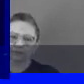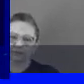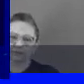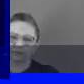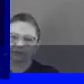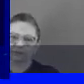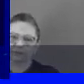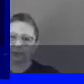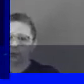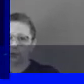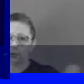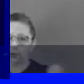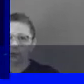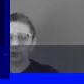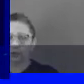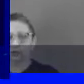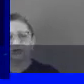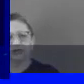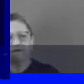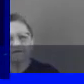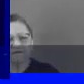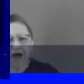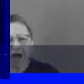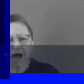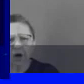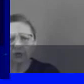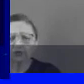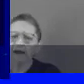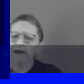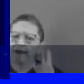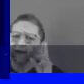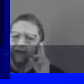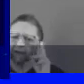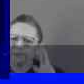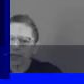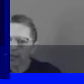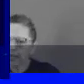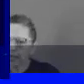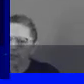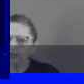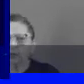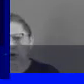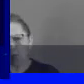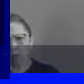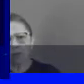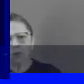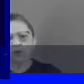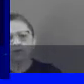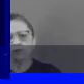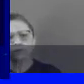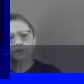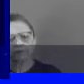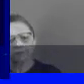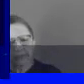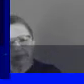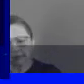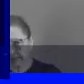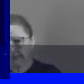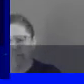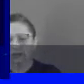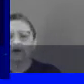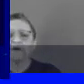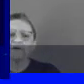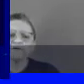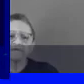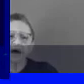de lei e PECs que possam vir a efetivamente limitar os superpoderes autoconcedidos a ministros do Supremo Tribunal